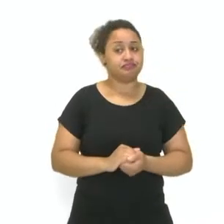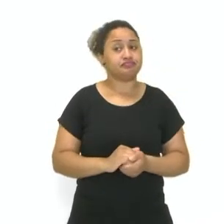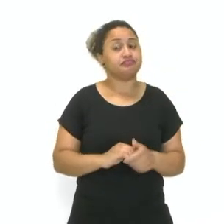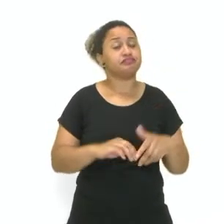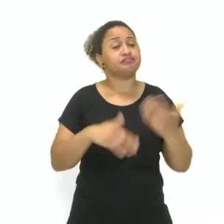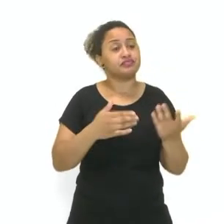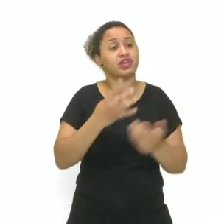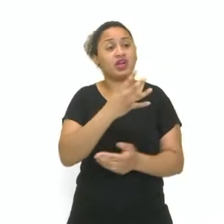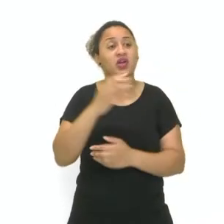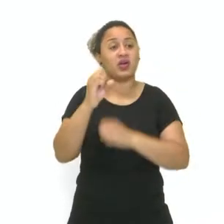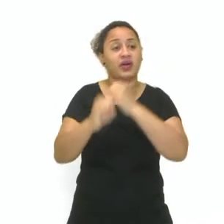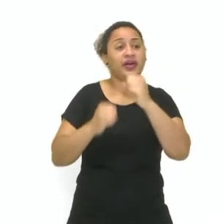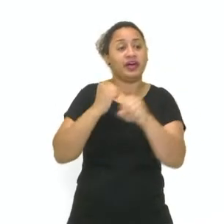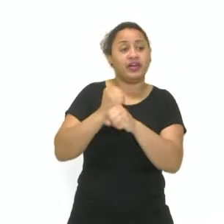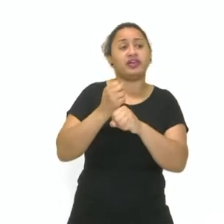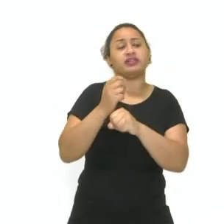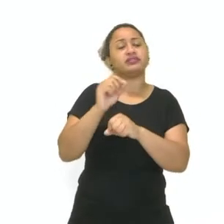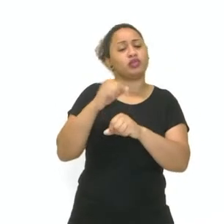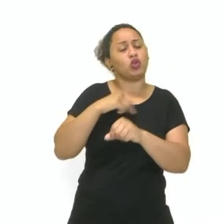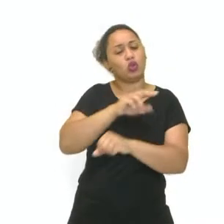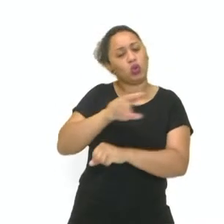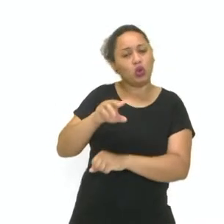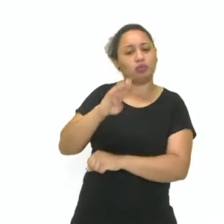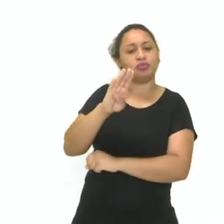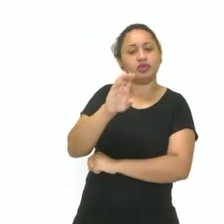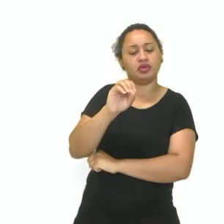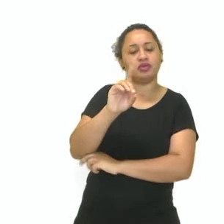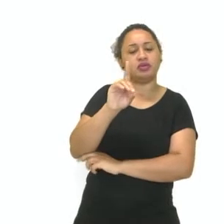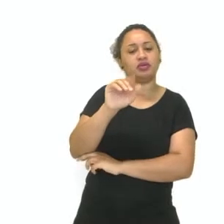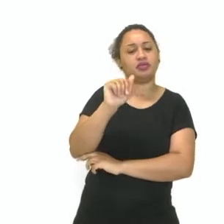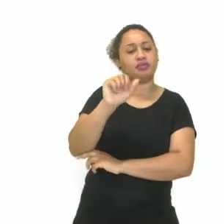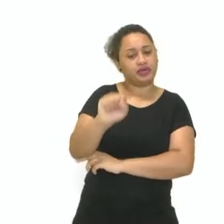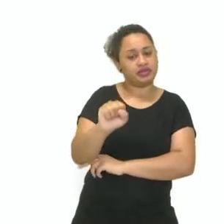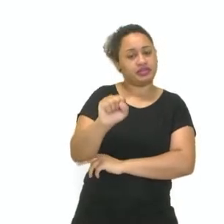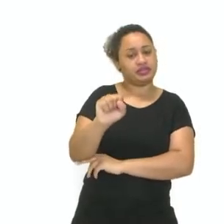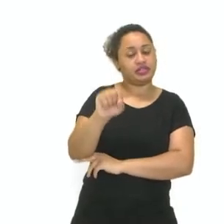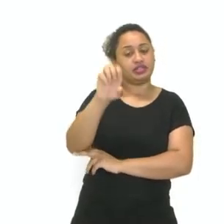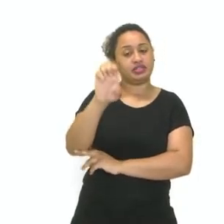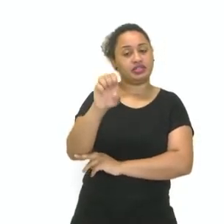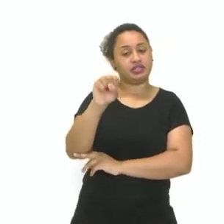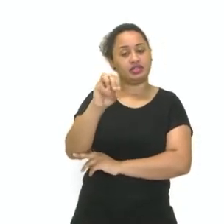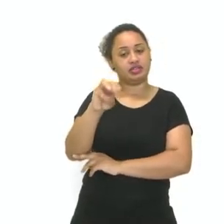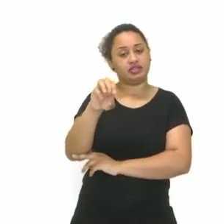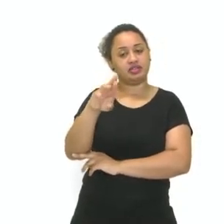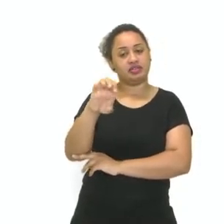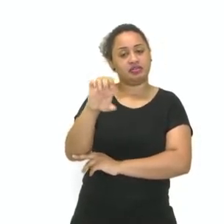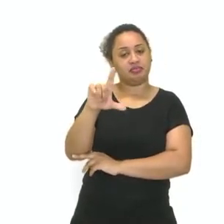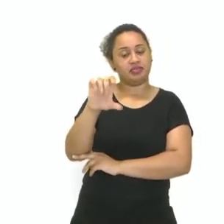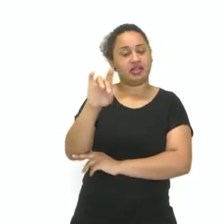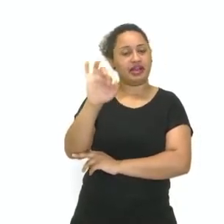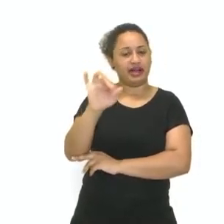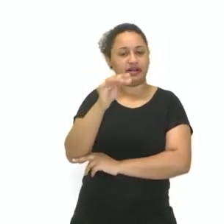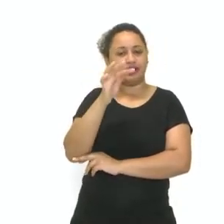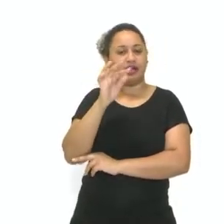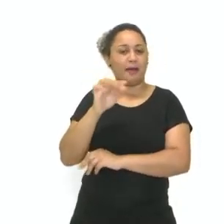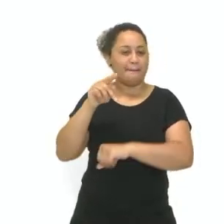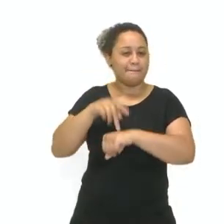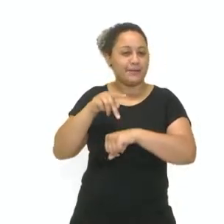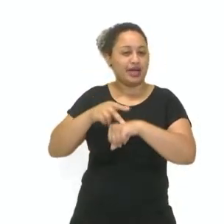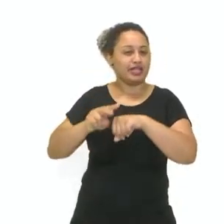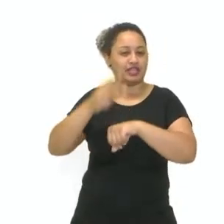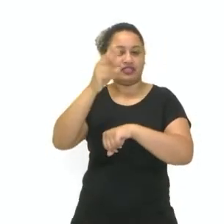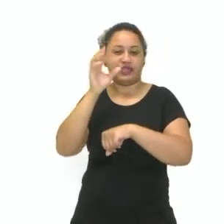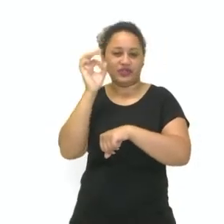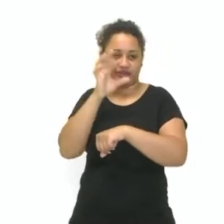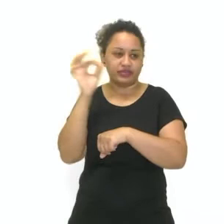40 anos chama-se Bodas de Esmeraldas? Esmeraldas são, contudo, novidades para os outros, não para ele. Esmeraldas